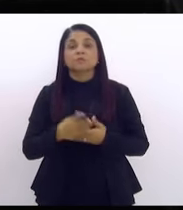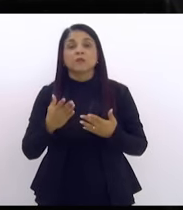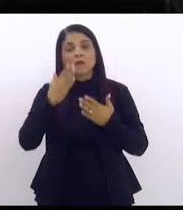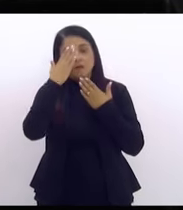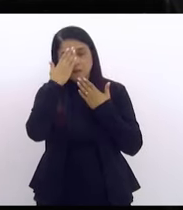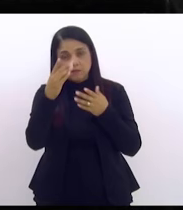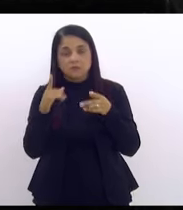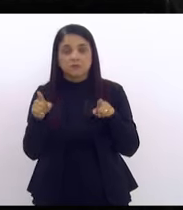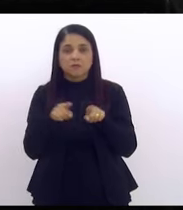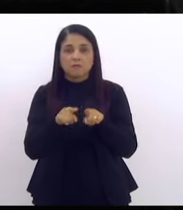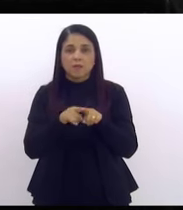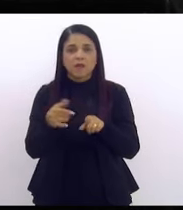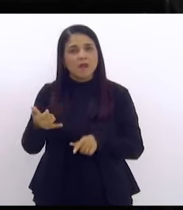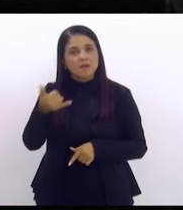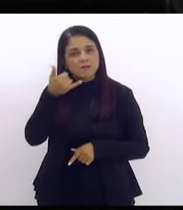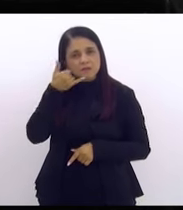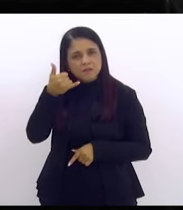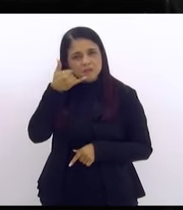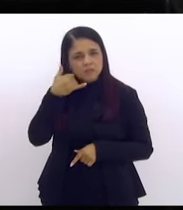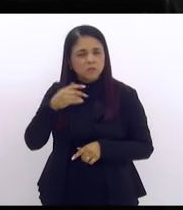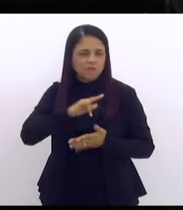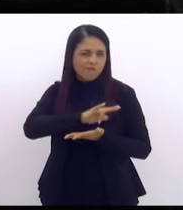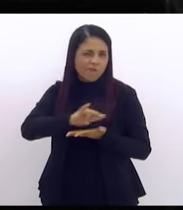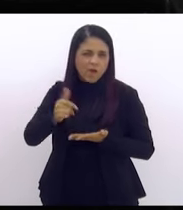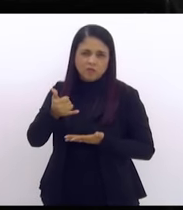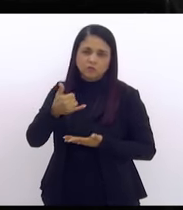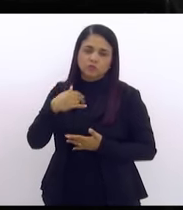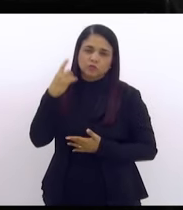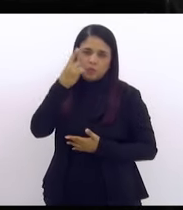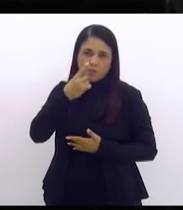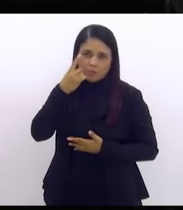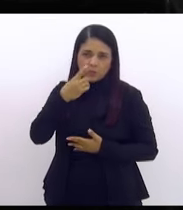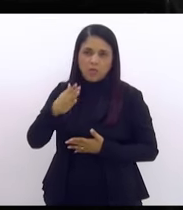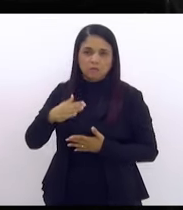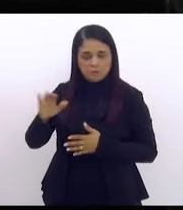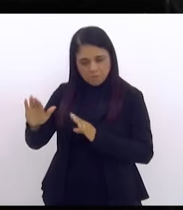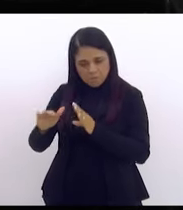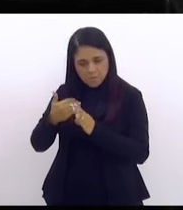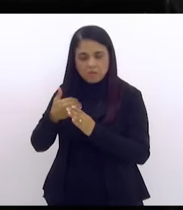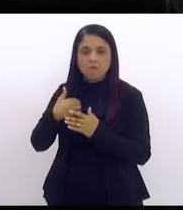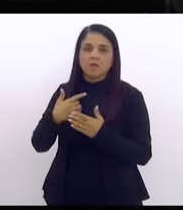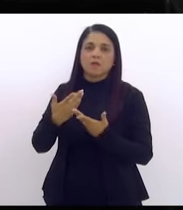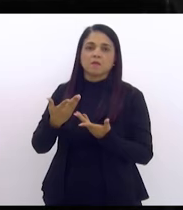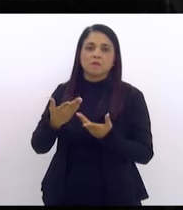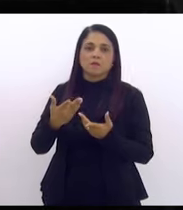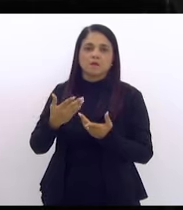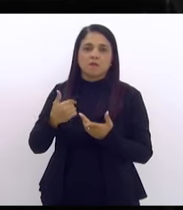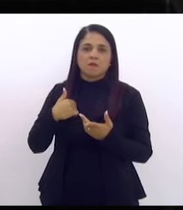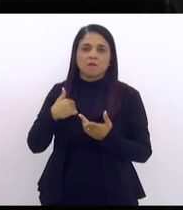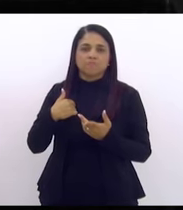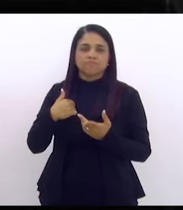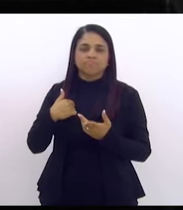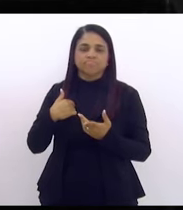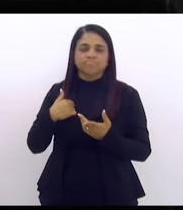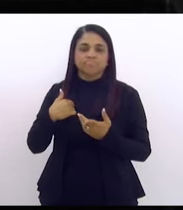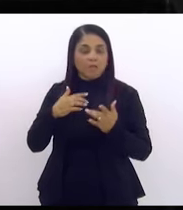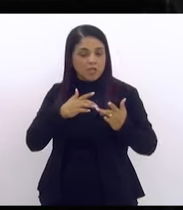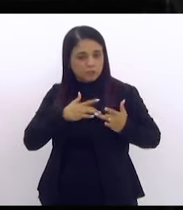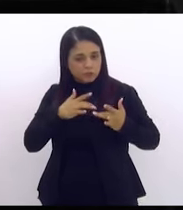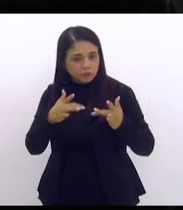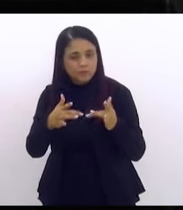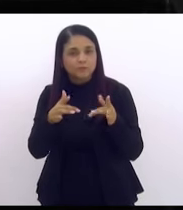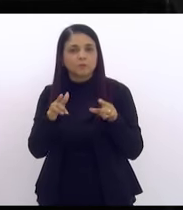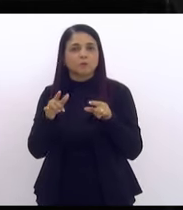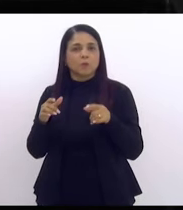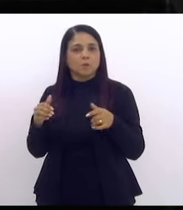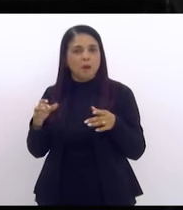a ligação de vários deputados desta casa que me mandaram mensagens, que se colocaram à